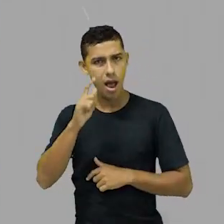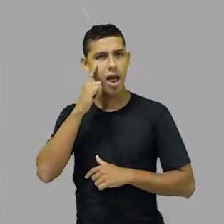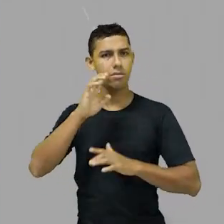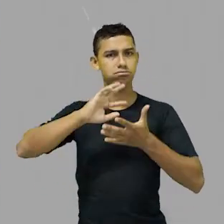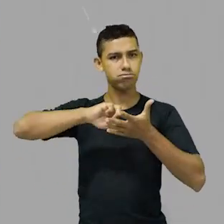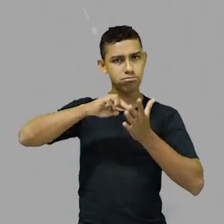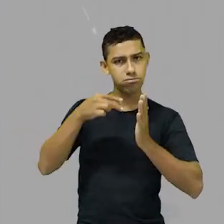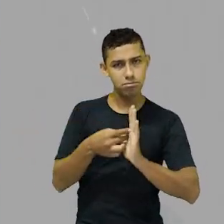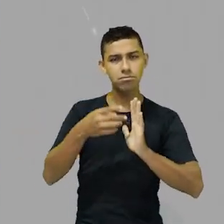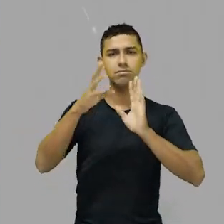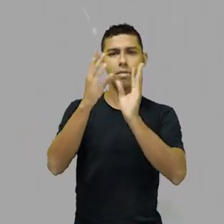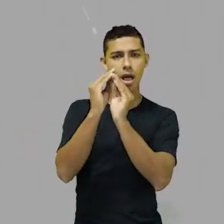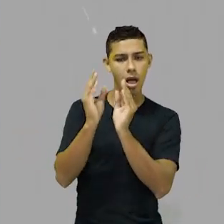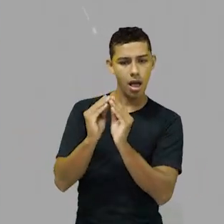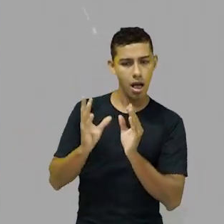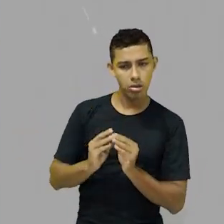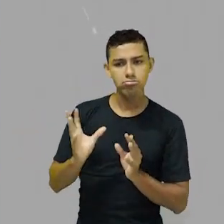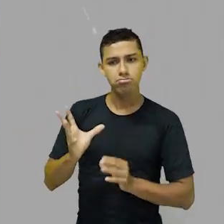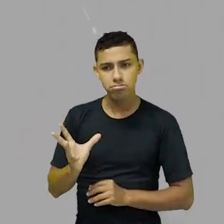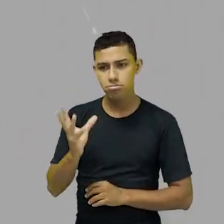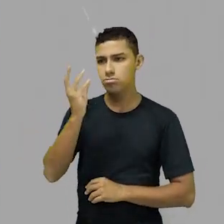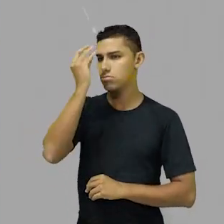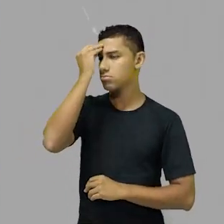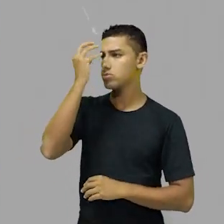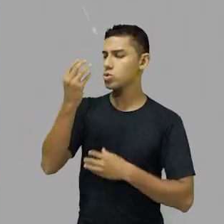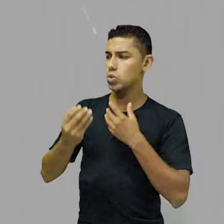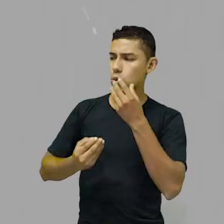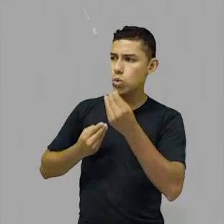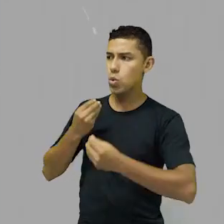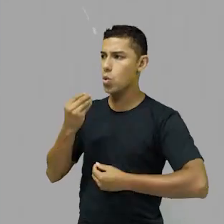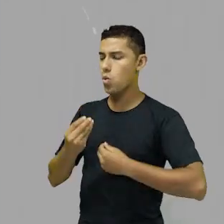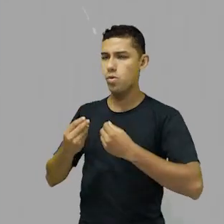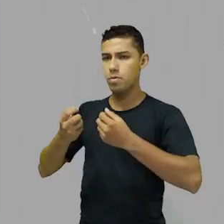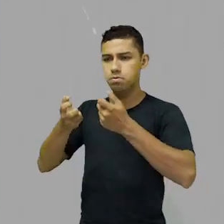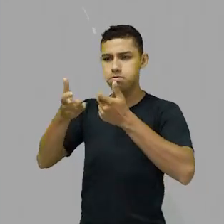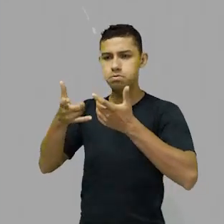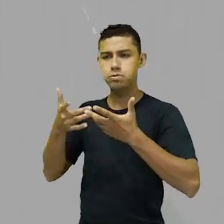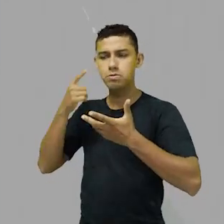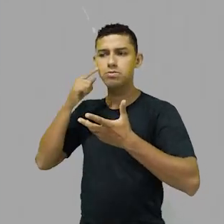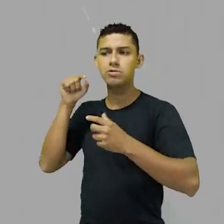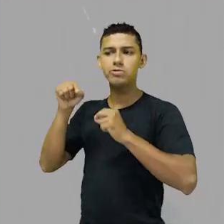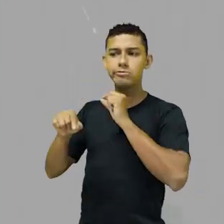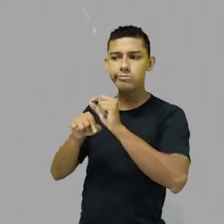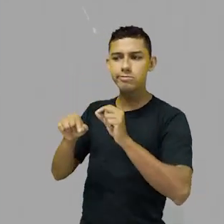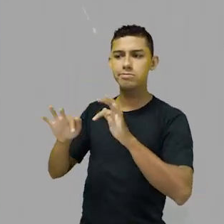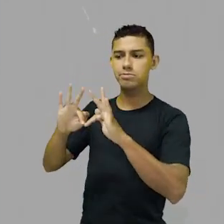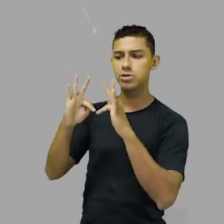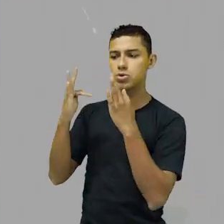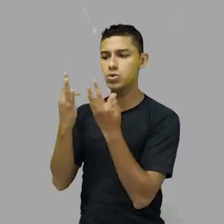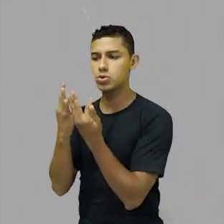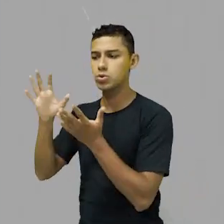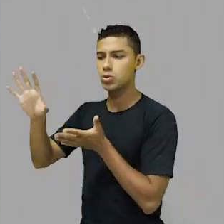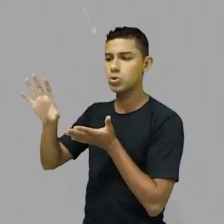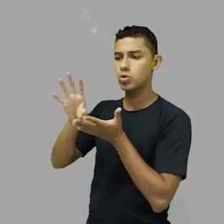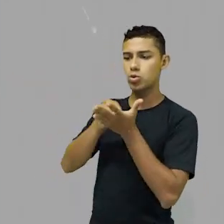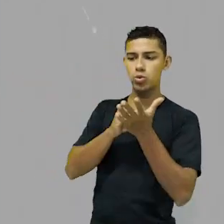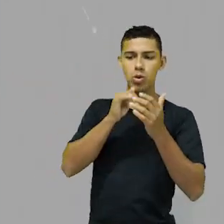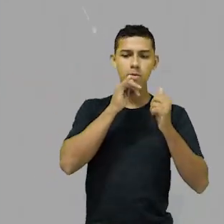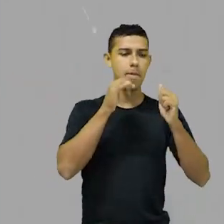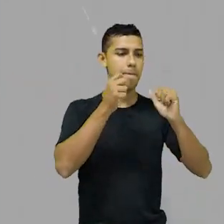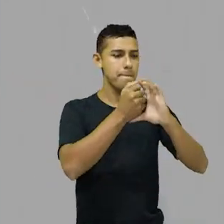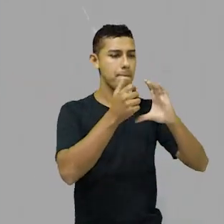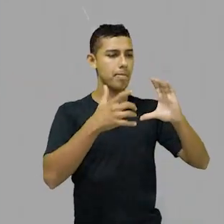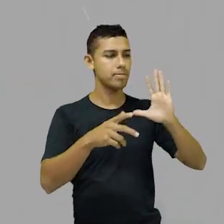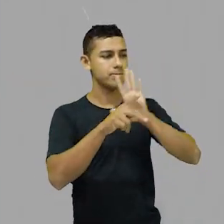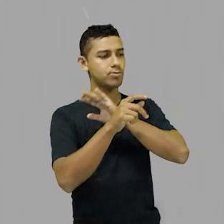para que vocês entendam como é que funciona o processo de expressão gênica, para que vocês possam entender toda vez que eu